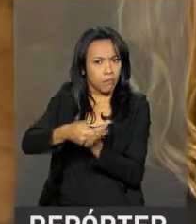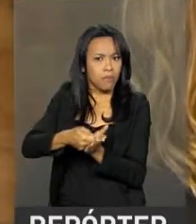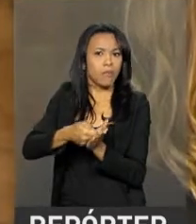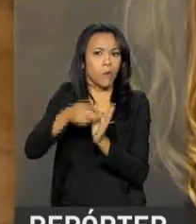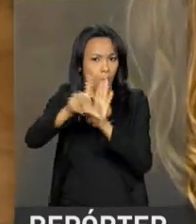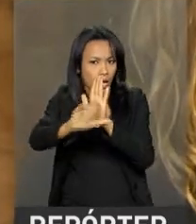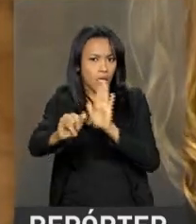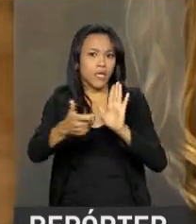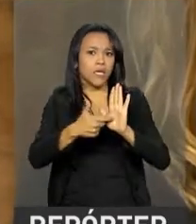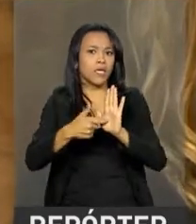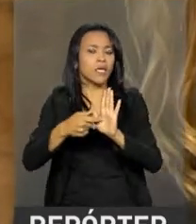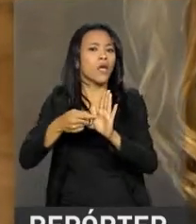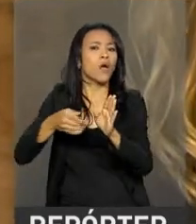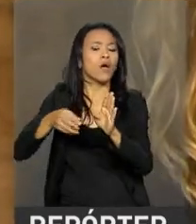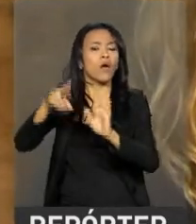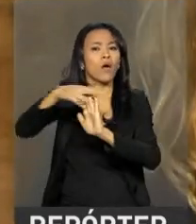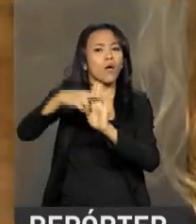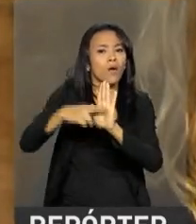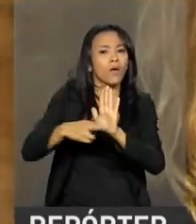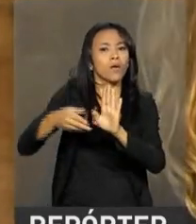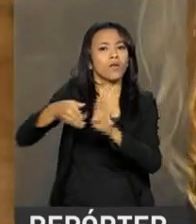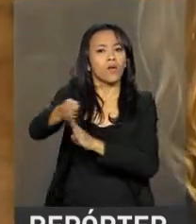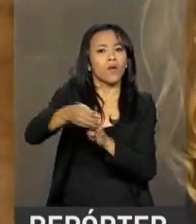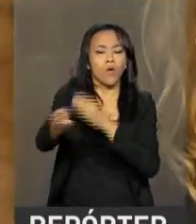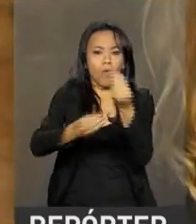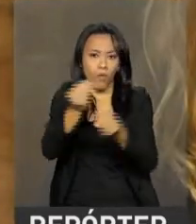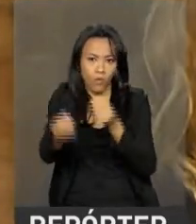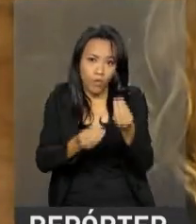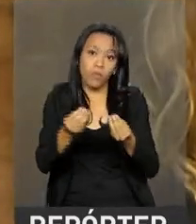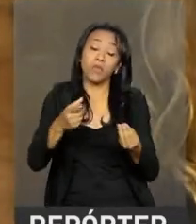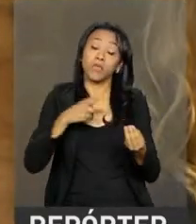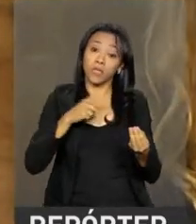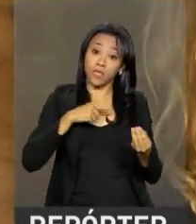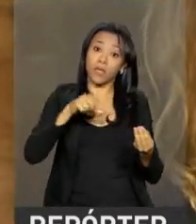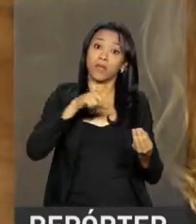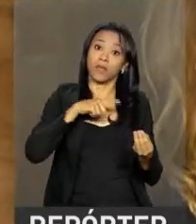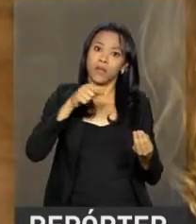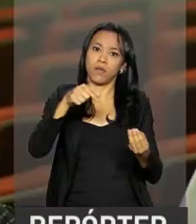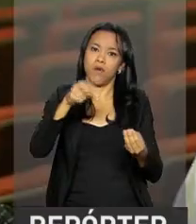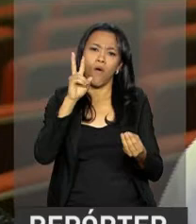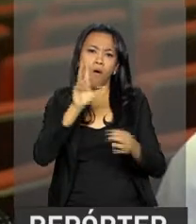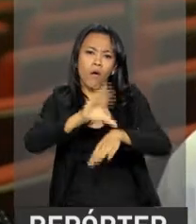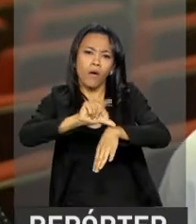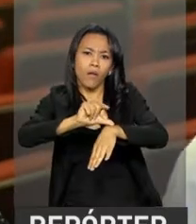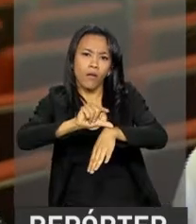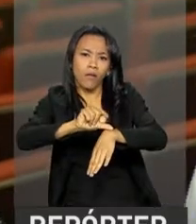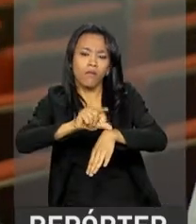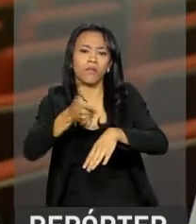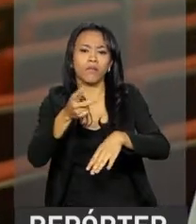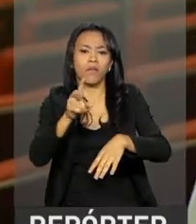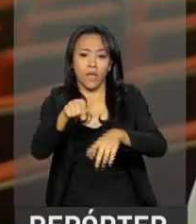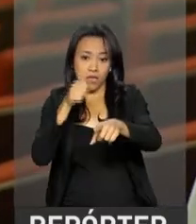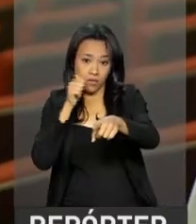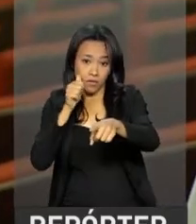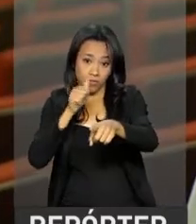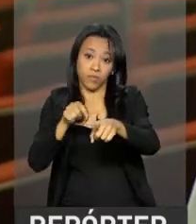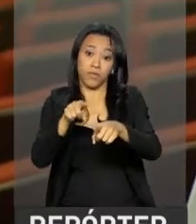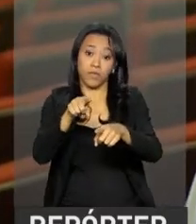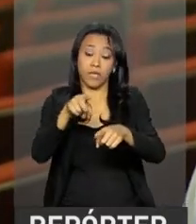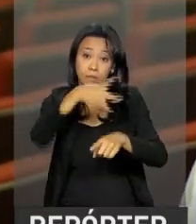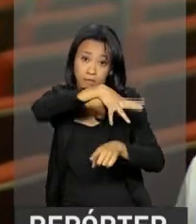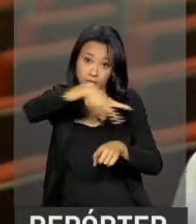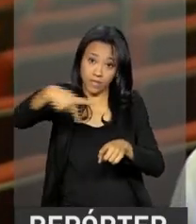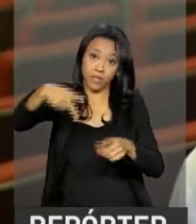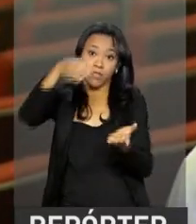menos 3 horas e meia por semana ao conteúdo nacional, em horário nobre. Para a diretora presidente da Ancine,